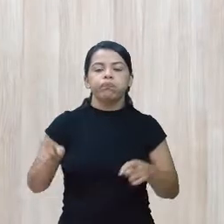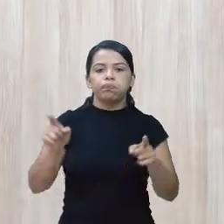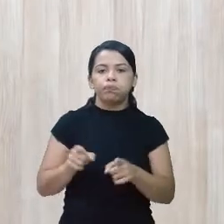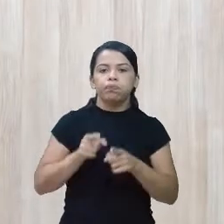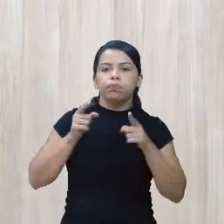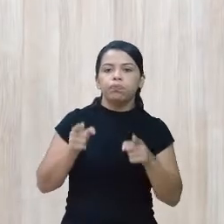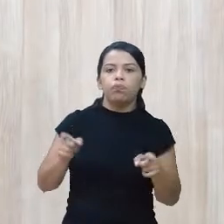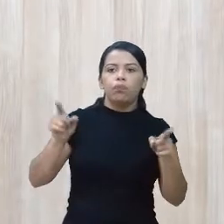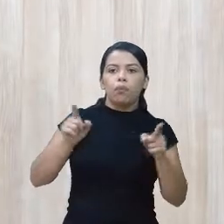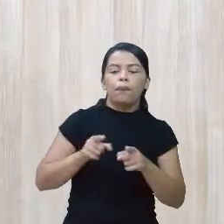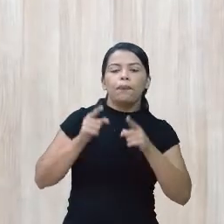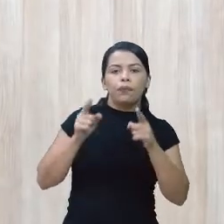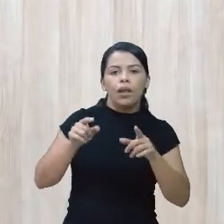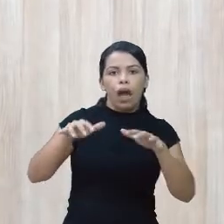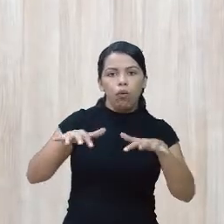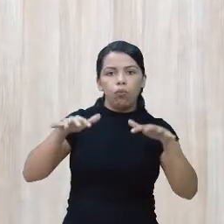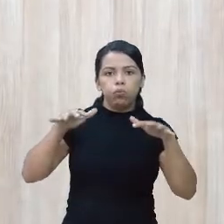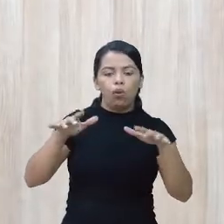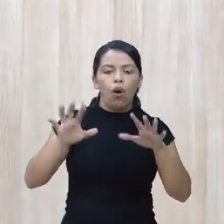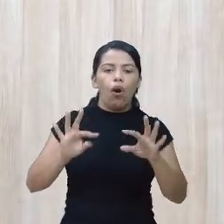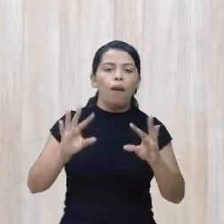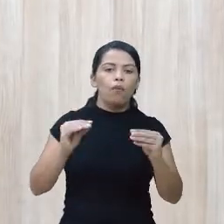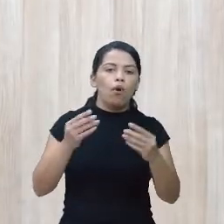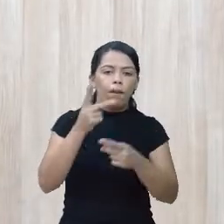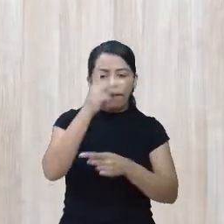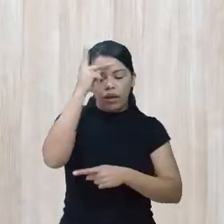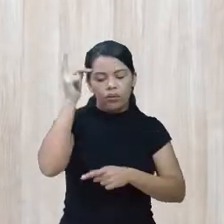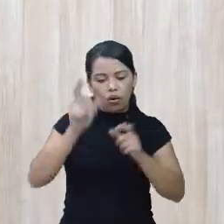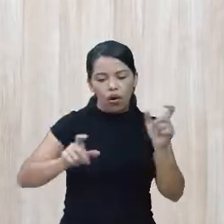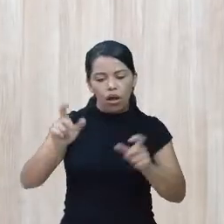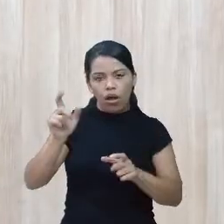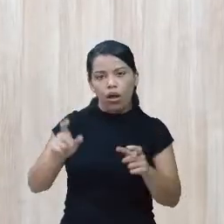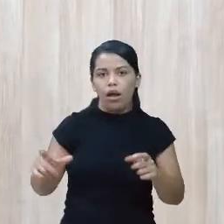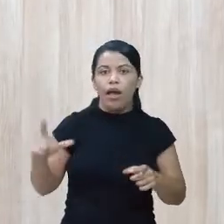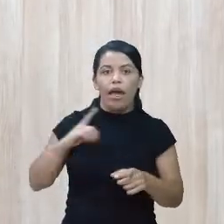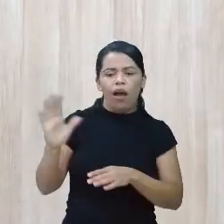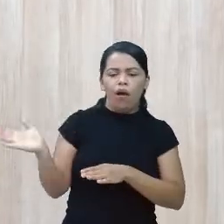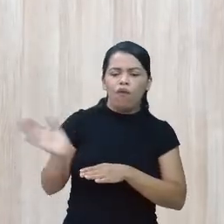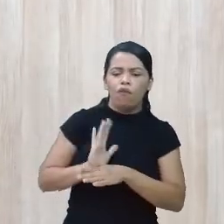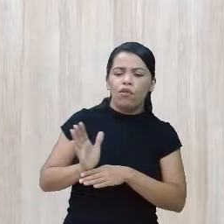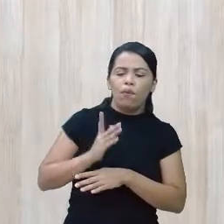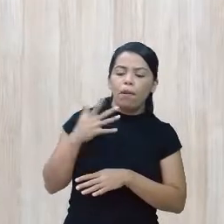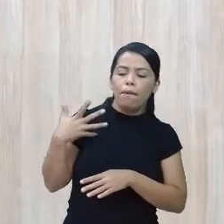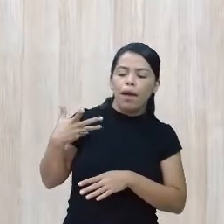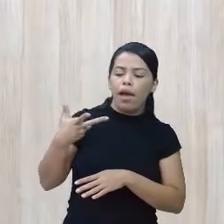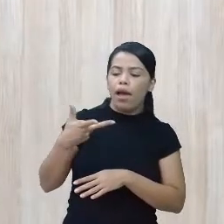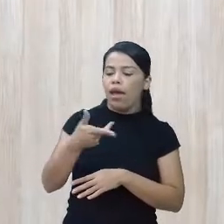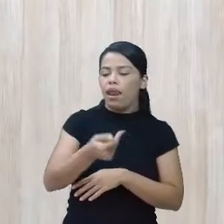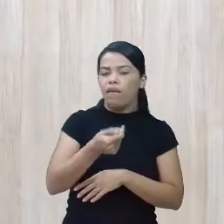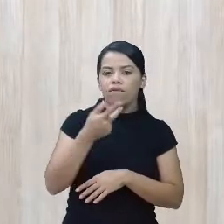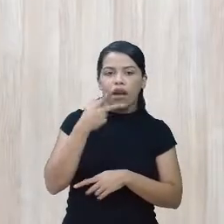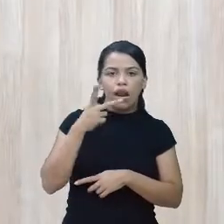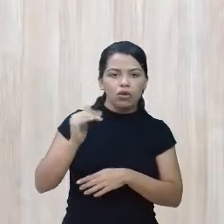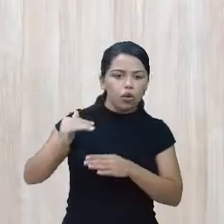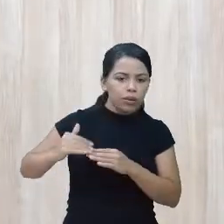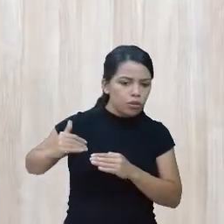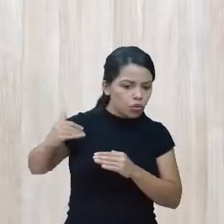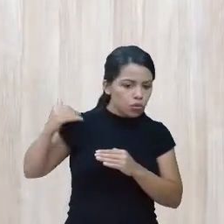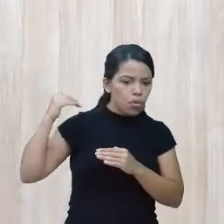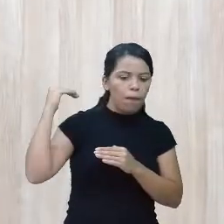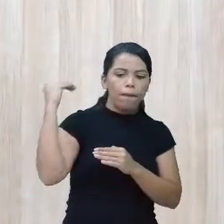mais emocionantes. O nome da música é o nome do filme, Carruagens de Fogo. É um filme que fala sobre